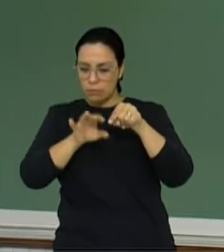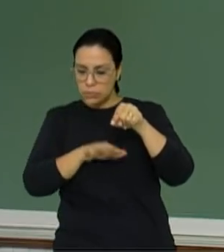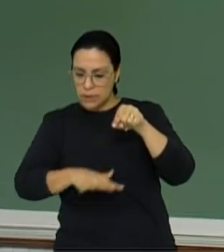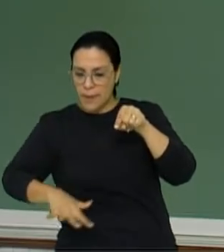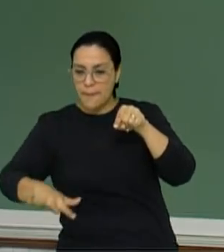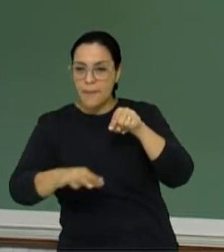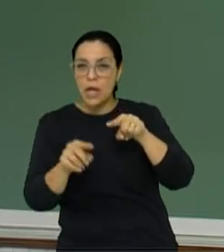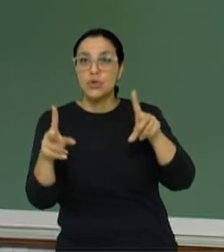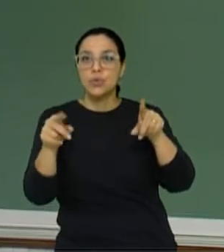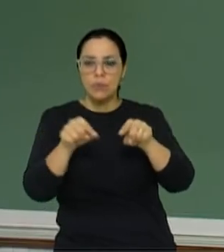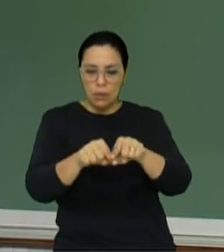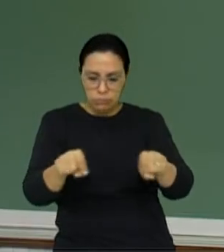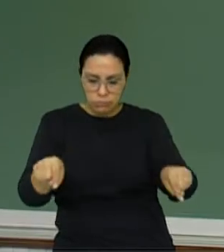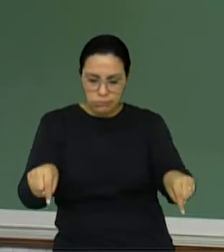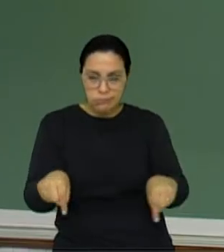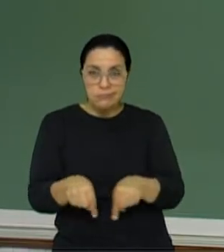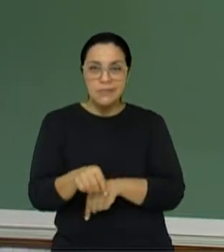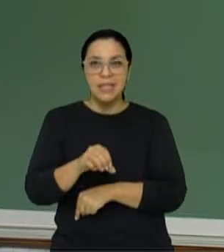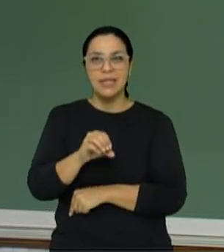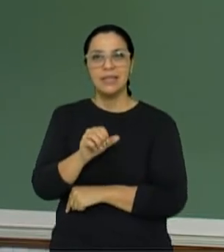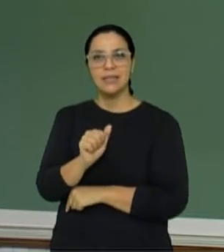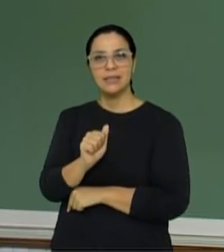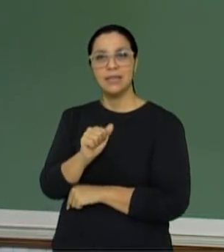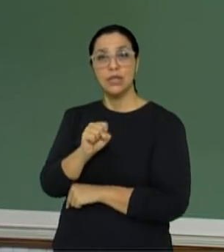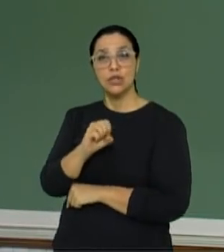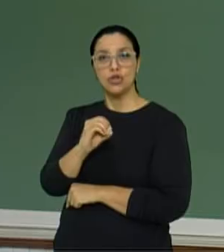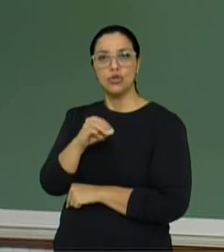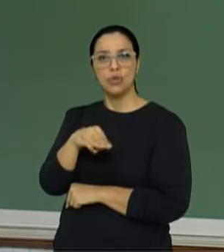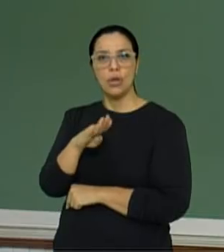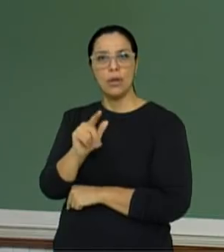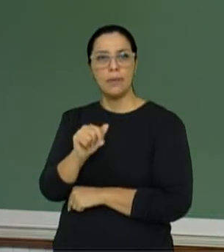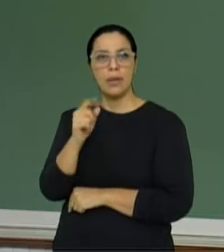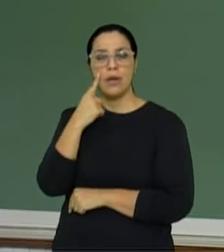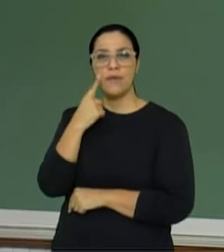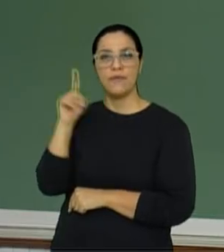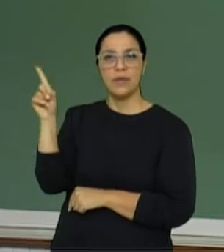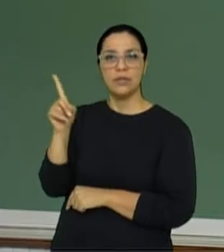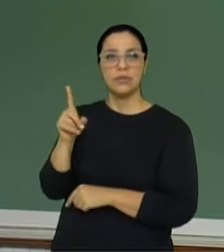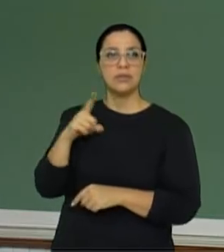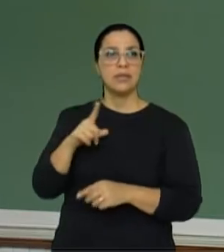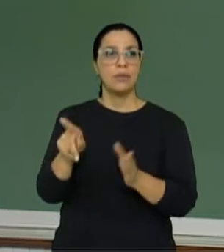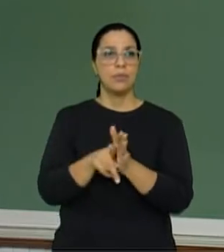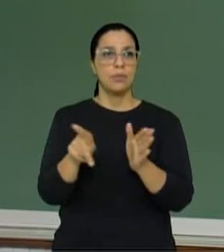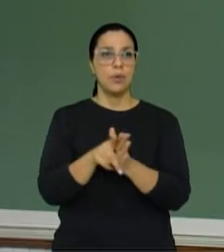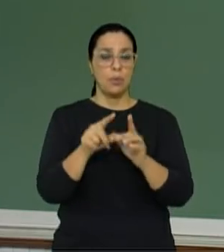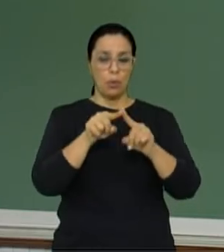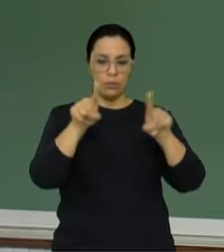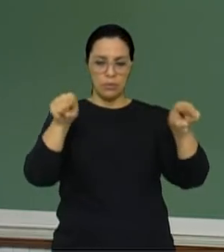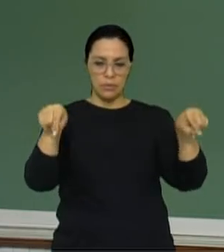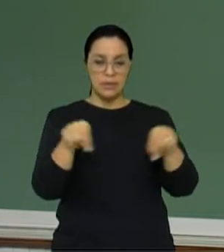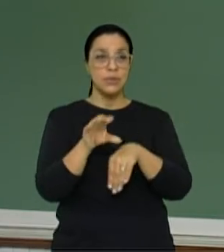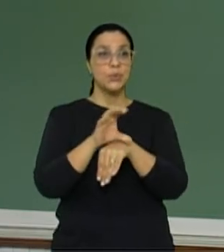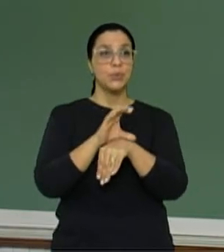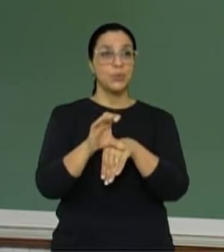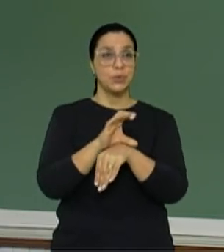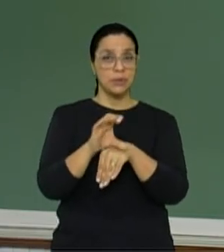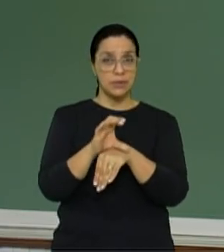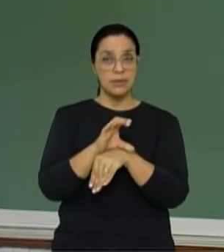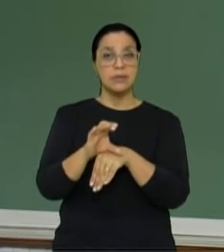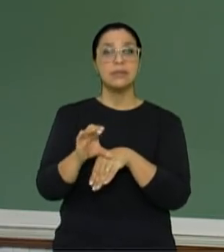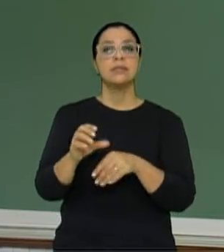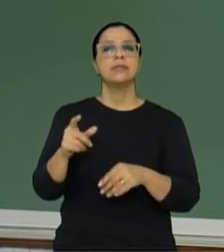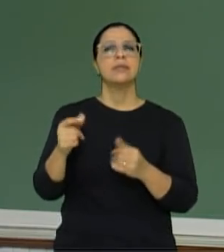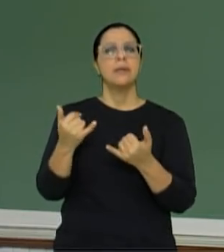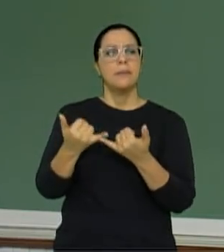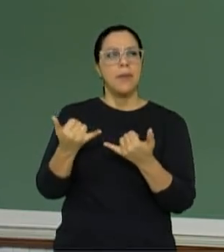sua figura, tá? Aqui nessa ilustração, nós temos essa figura que está aqui em cima, ela